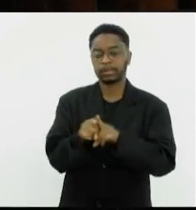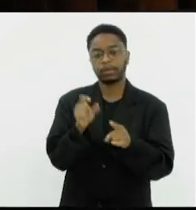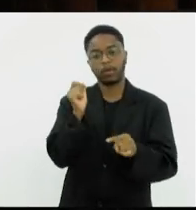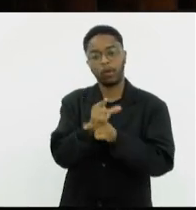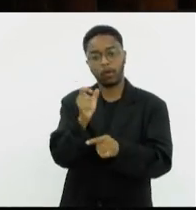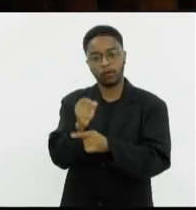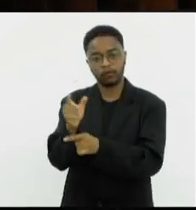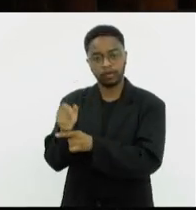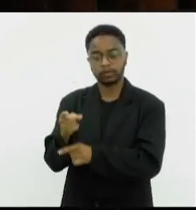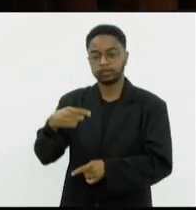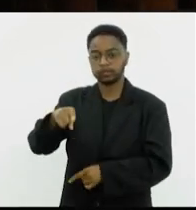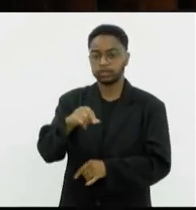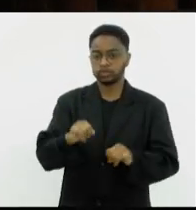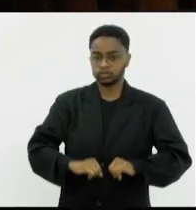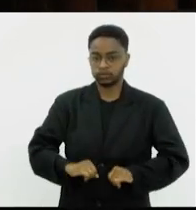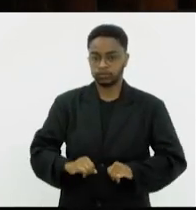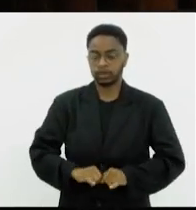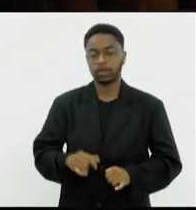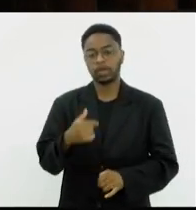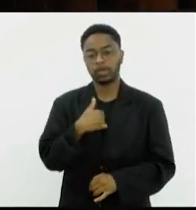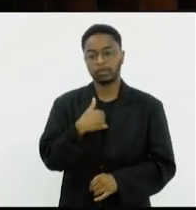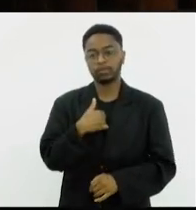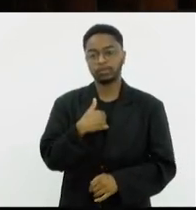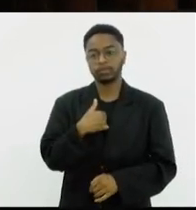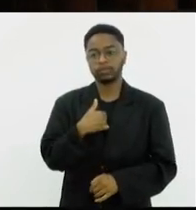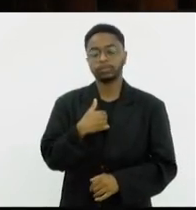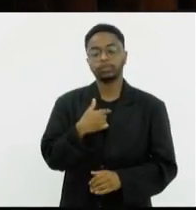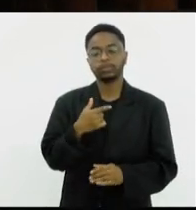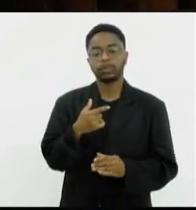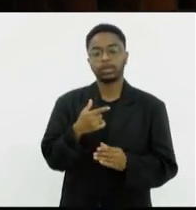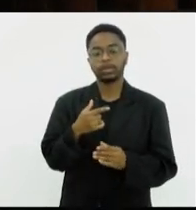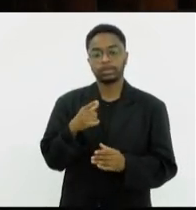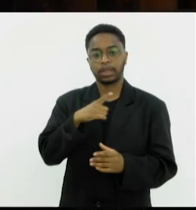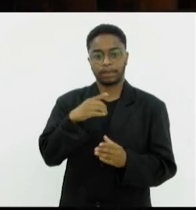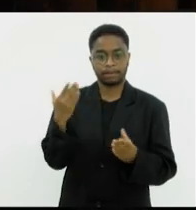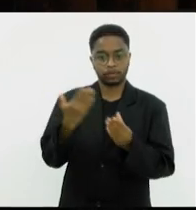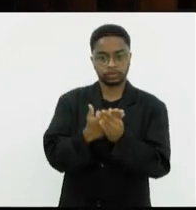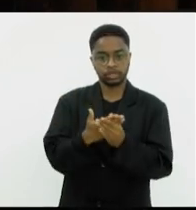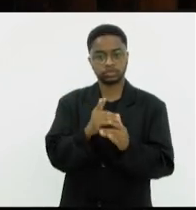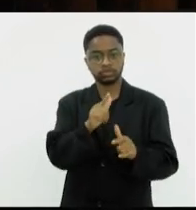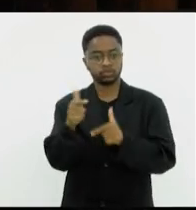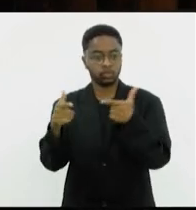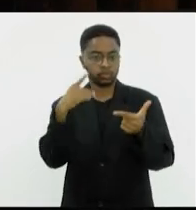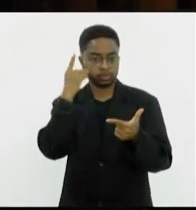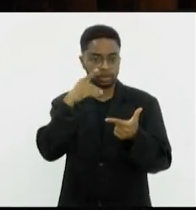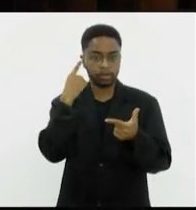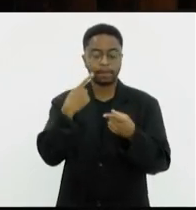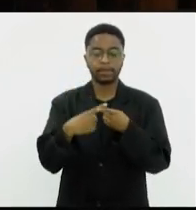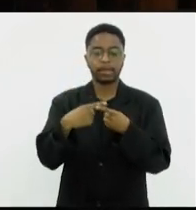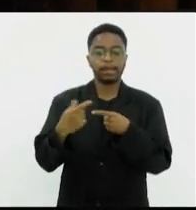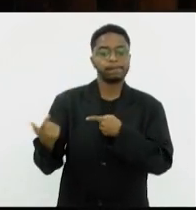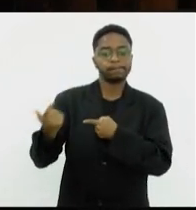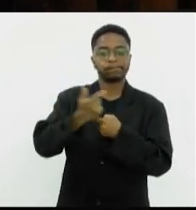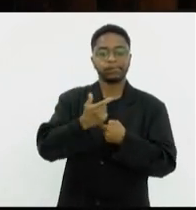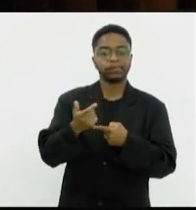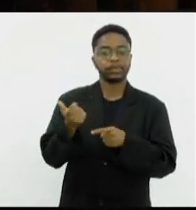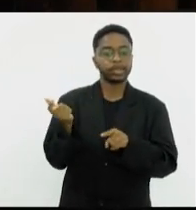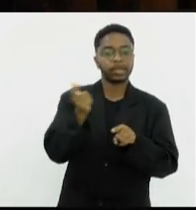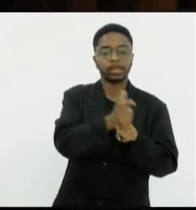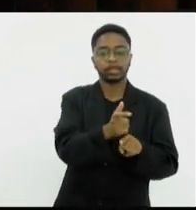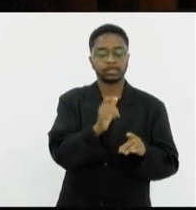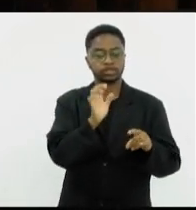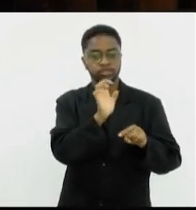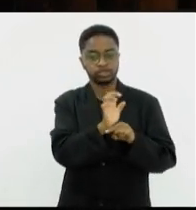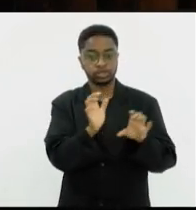Vossa Excelência sofreu. Eu respondo a processos e a outros colegas nessa casa porque ousam criticar a esquerda. E aí, a partir